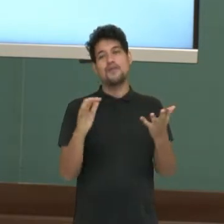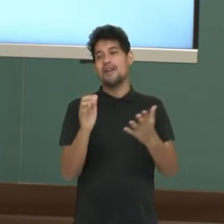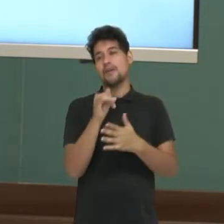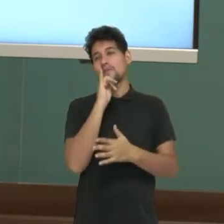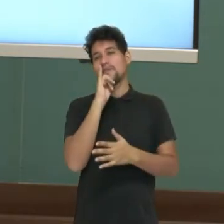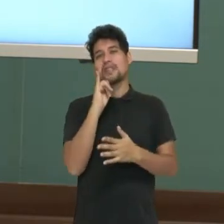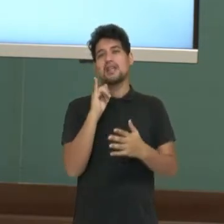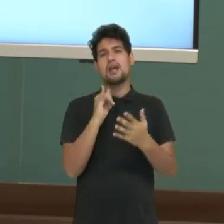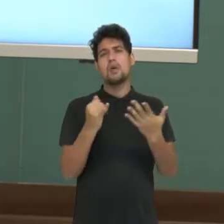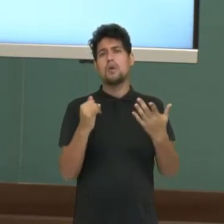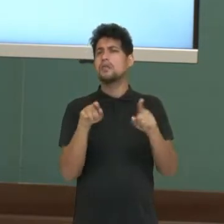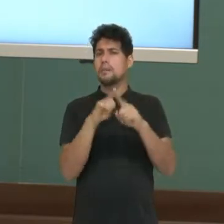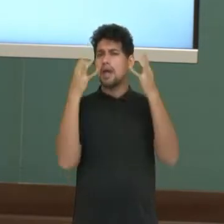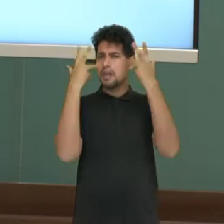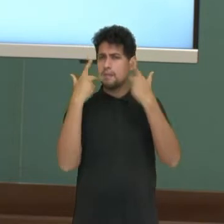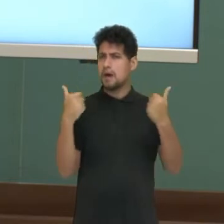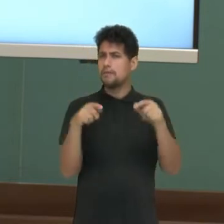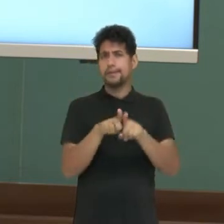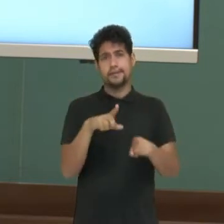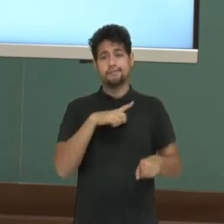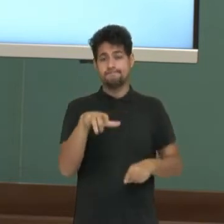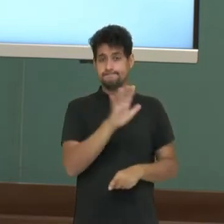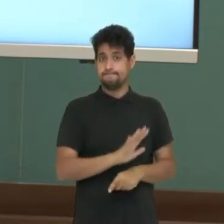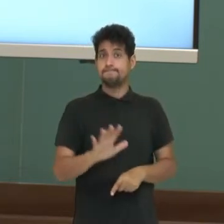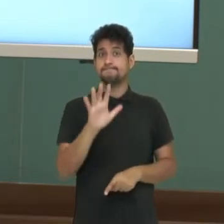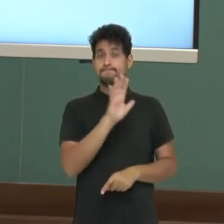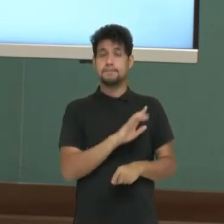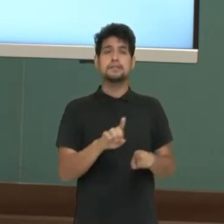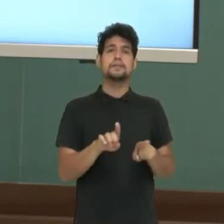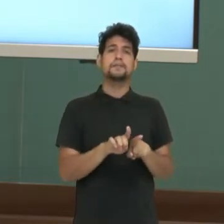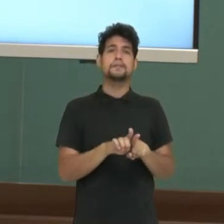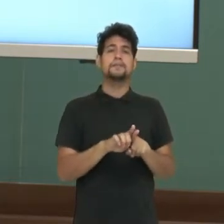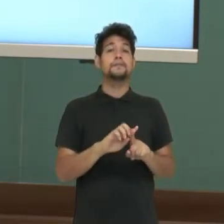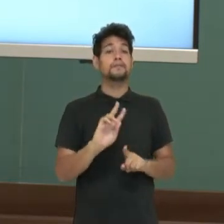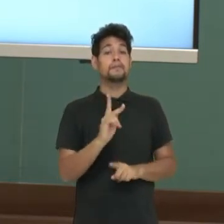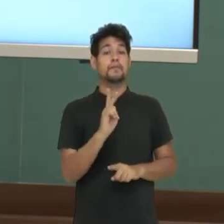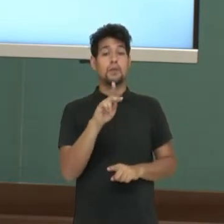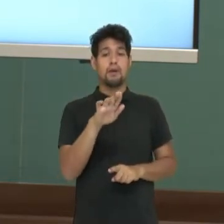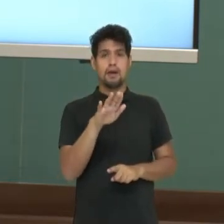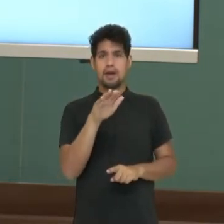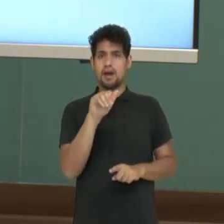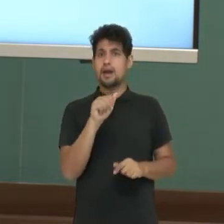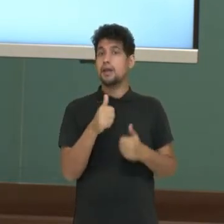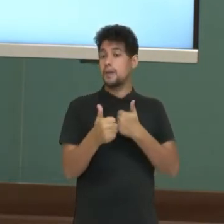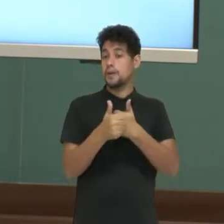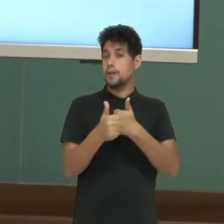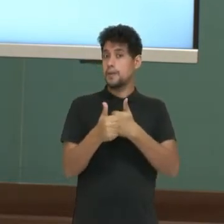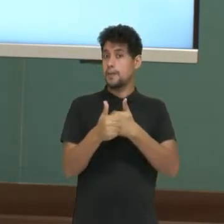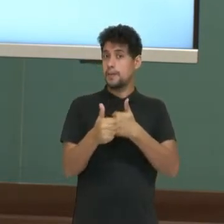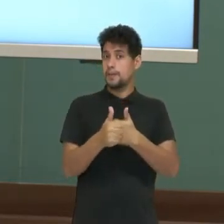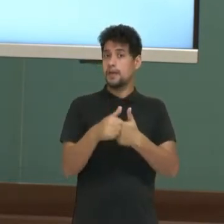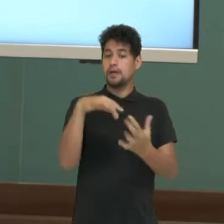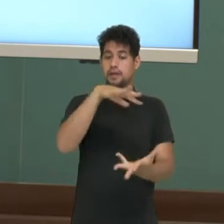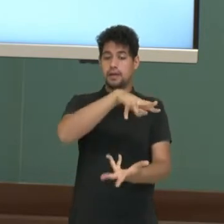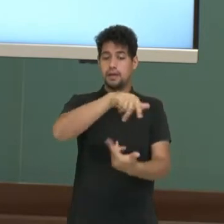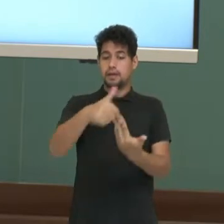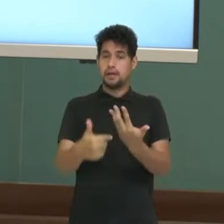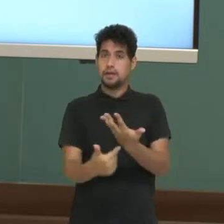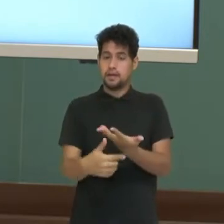musos, líquenes que existem lá na região de tundra, na região que margeia o continente